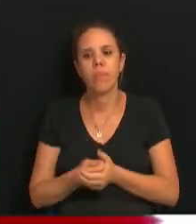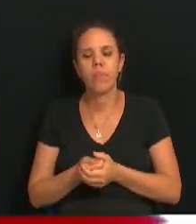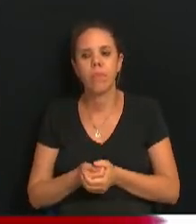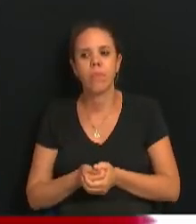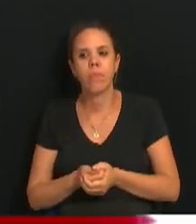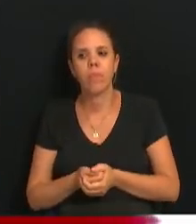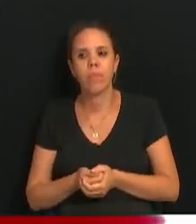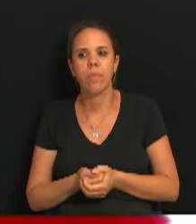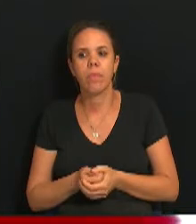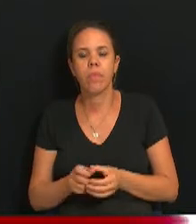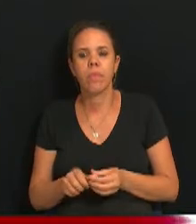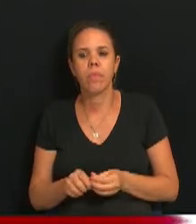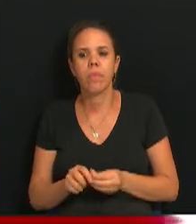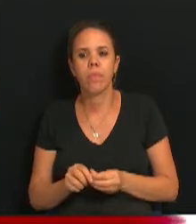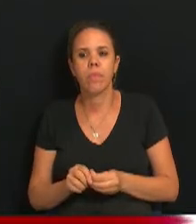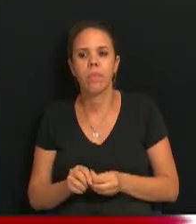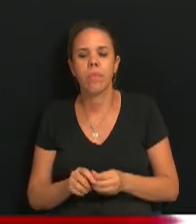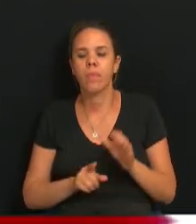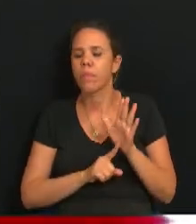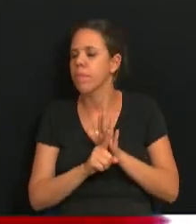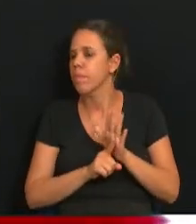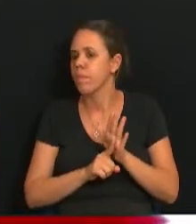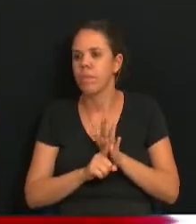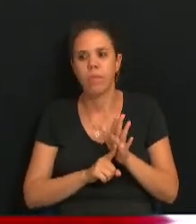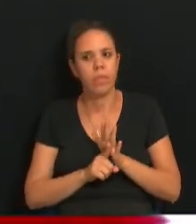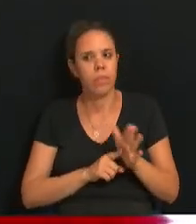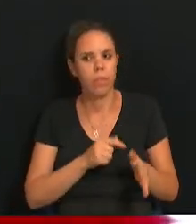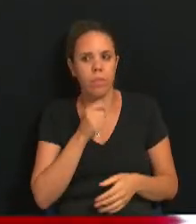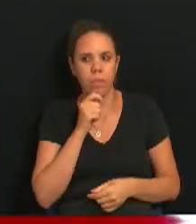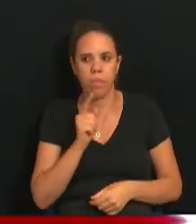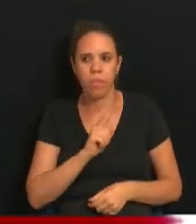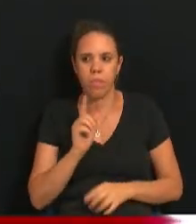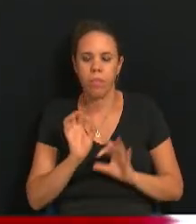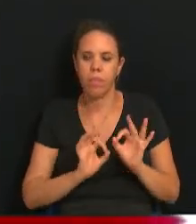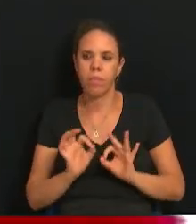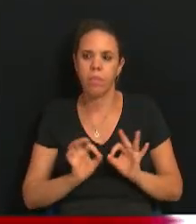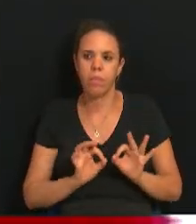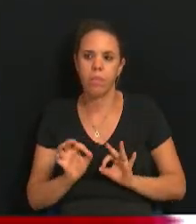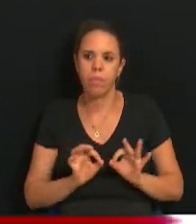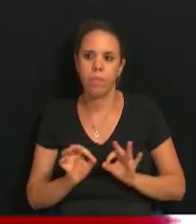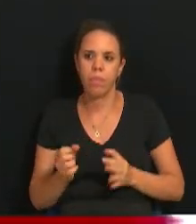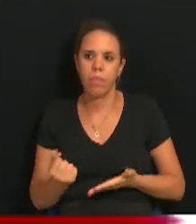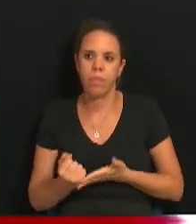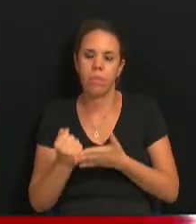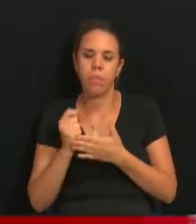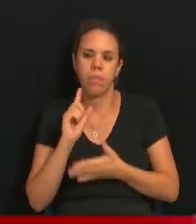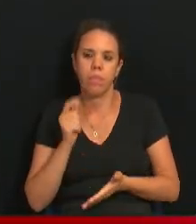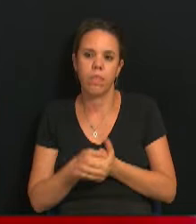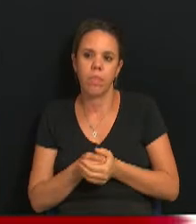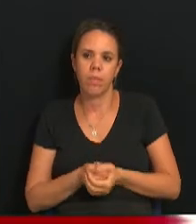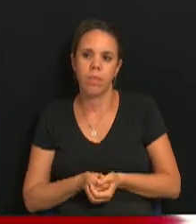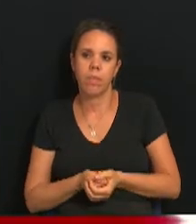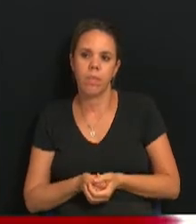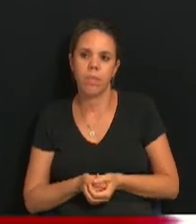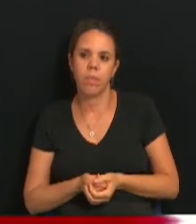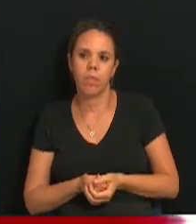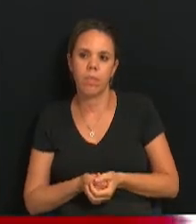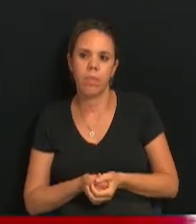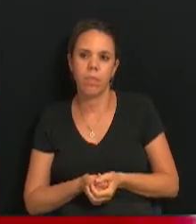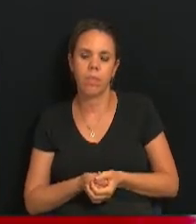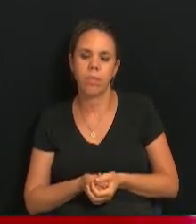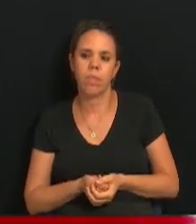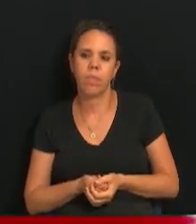SME. Nós não somos consultados para elaborar e colaborar nas tomadas de decisão. E isso não